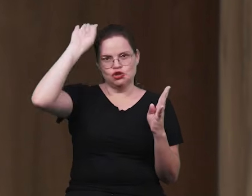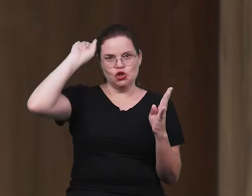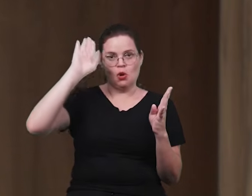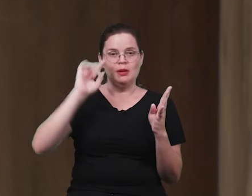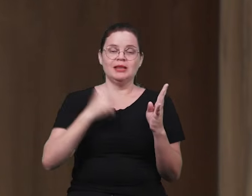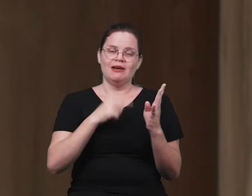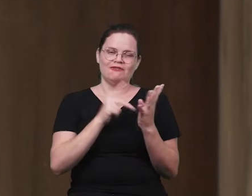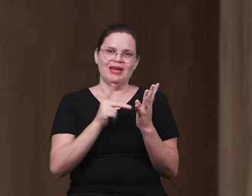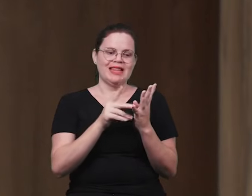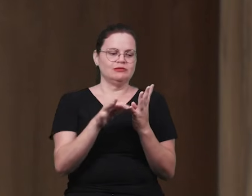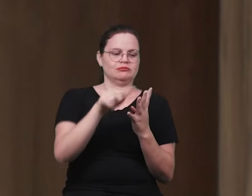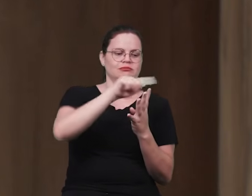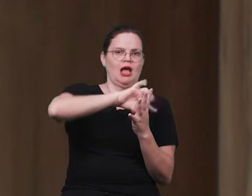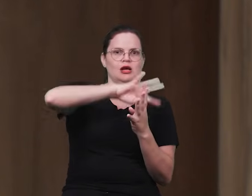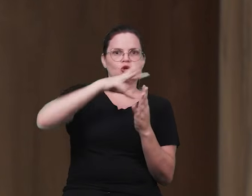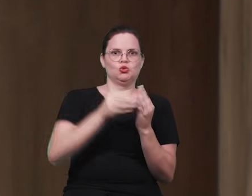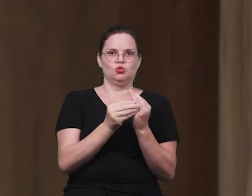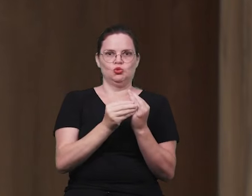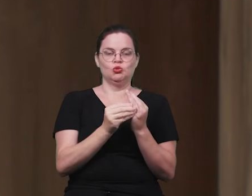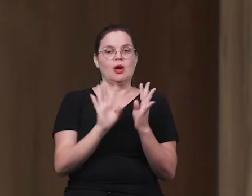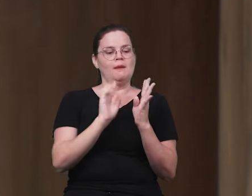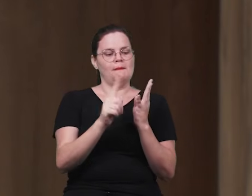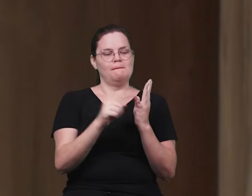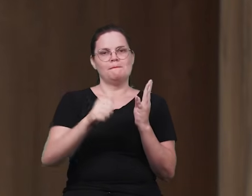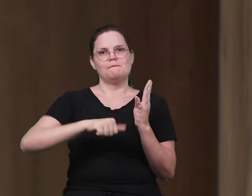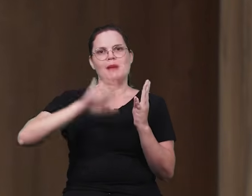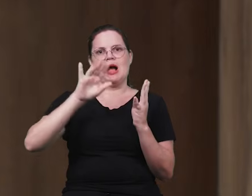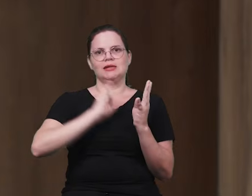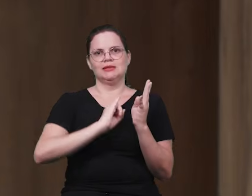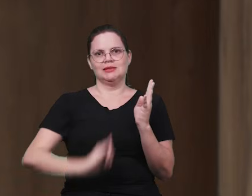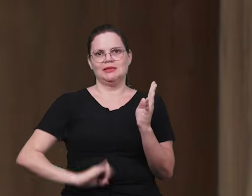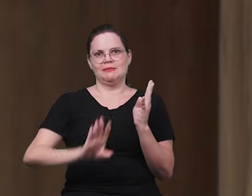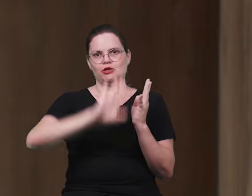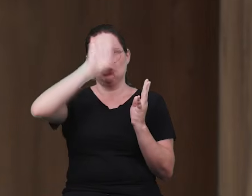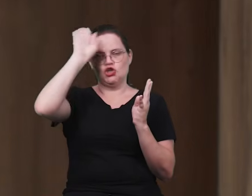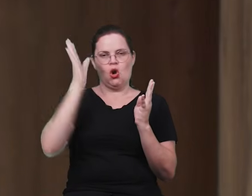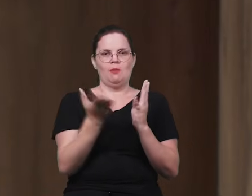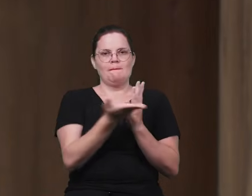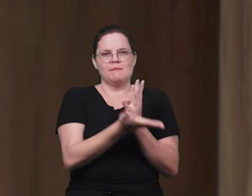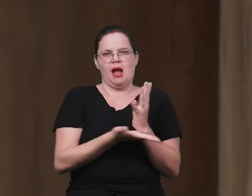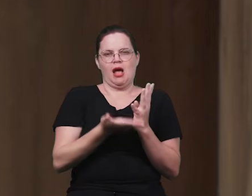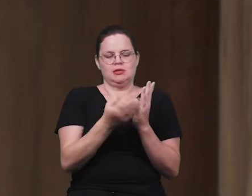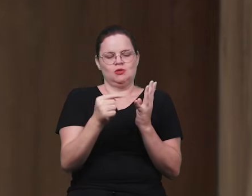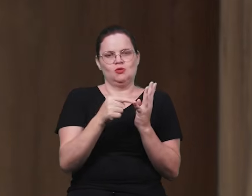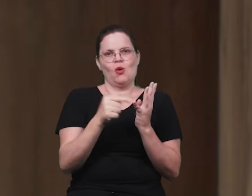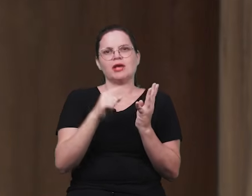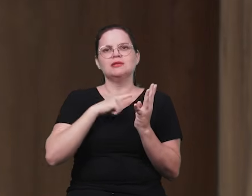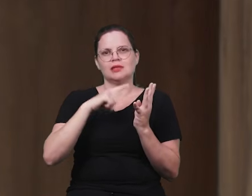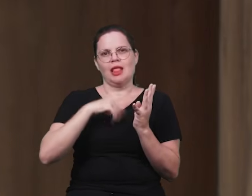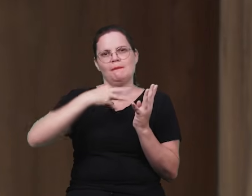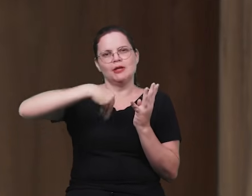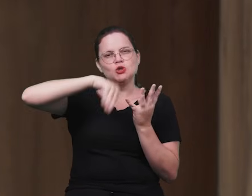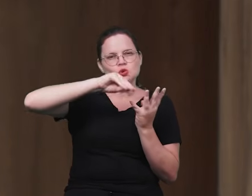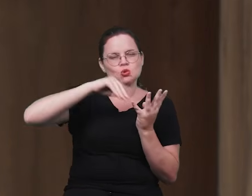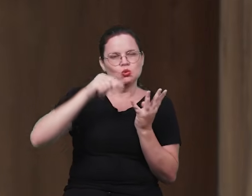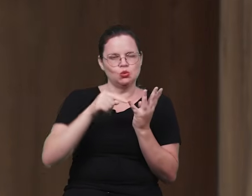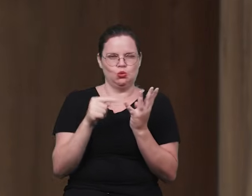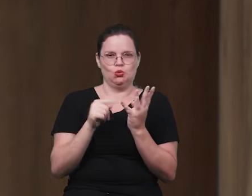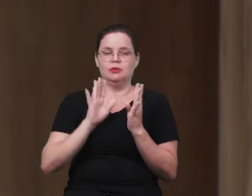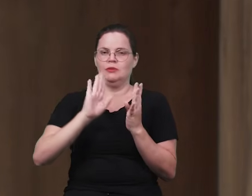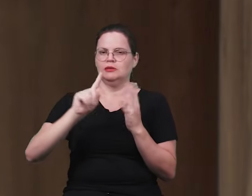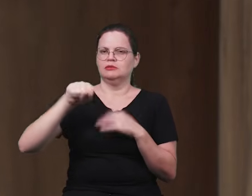fundamento em todos, mas mais no Império Romano. Mas pretendemos explicar isso melhor um pouco